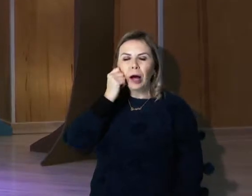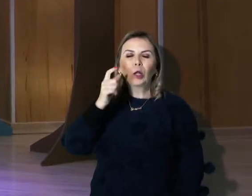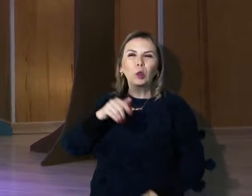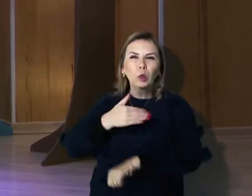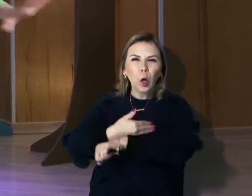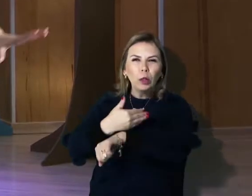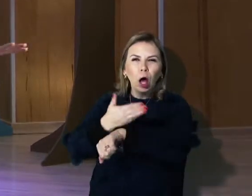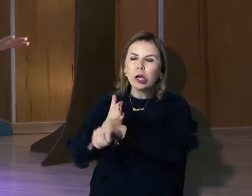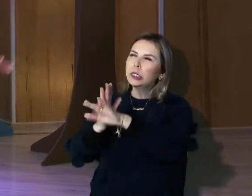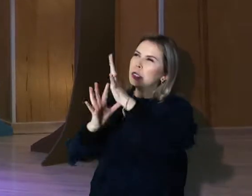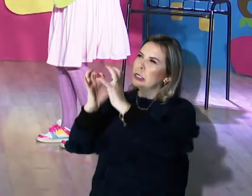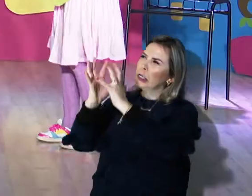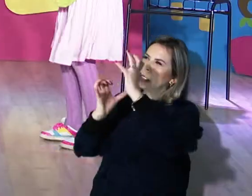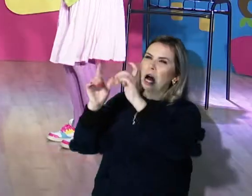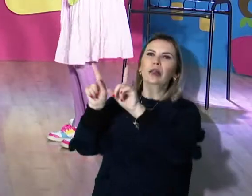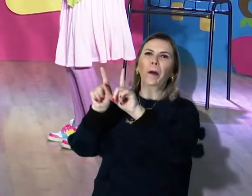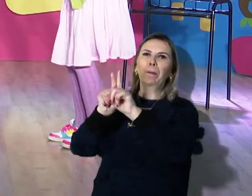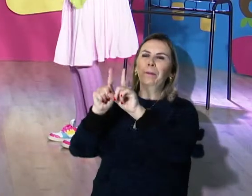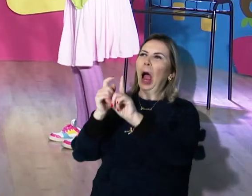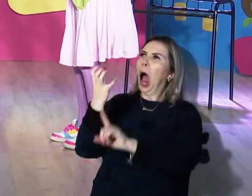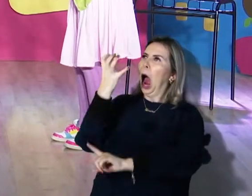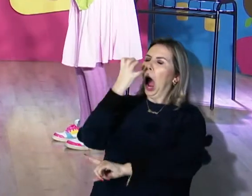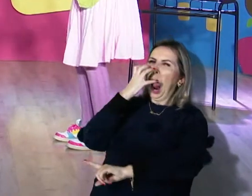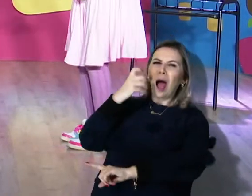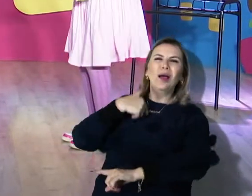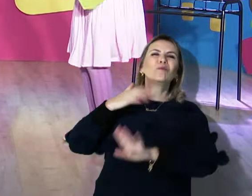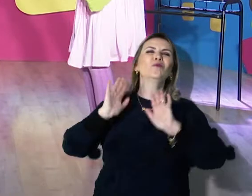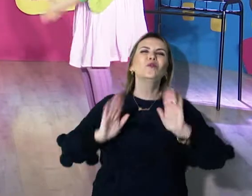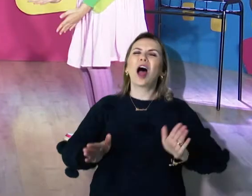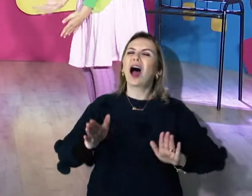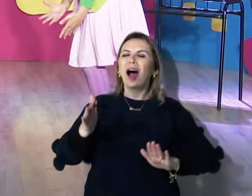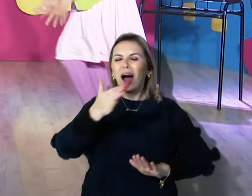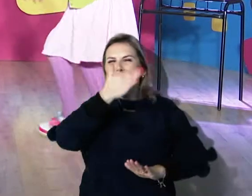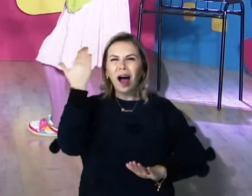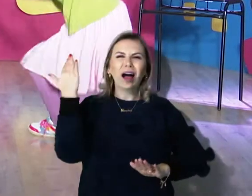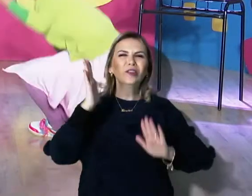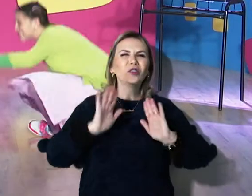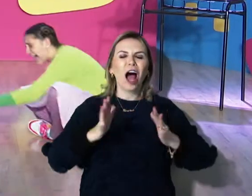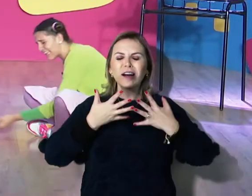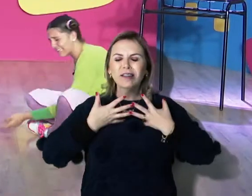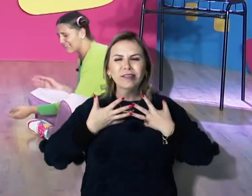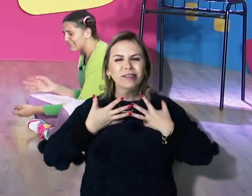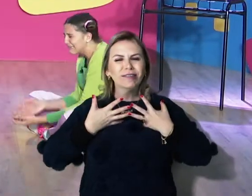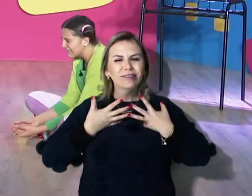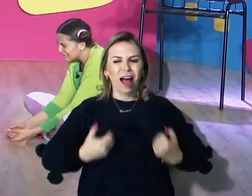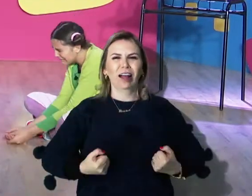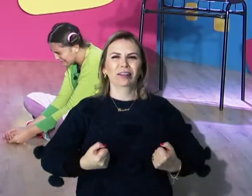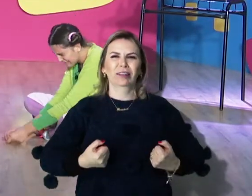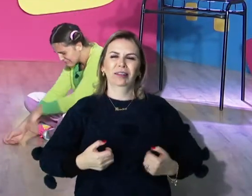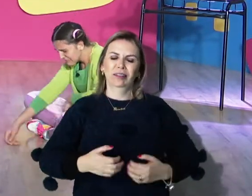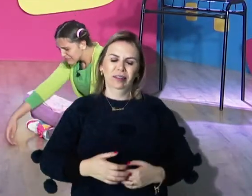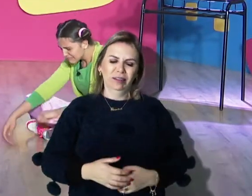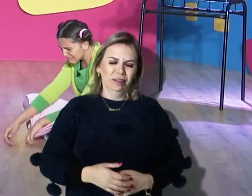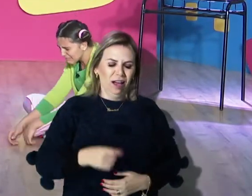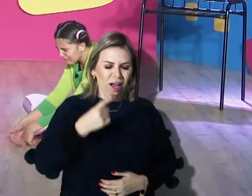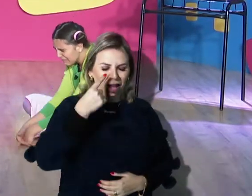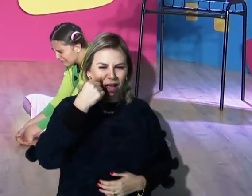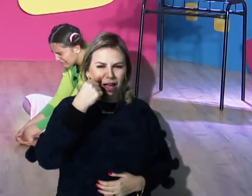pais brigando toda hora e brigando comigo também, eu tô cansada, cansada!